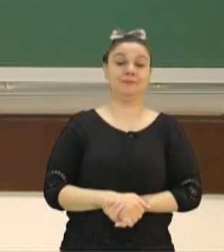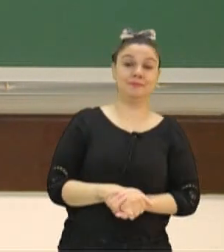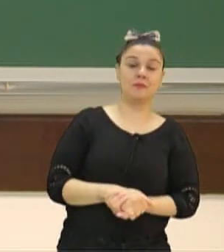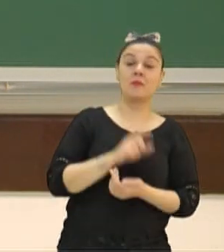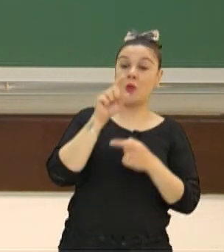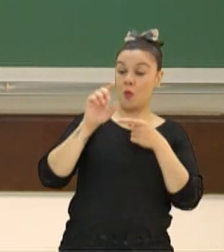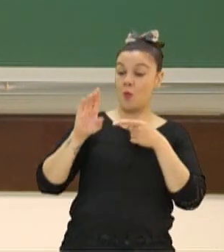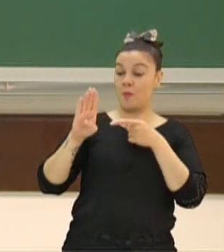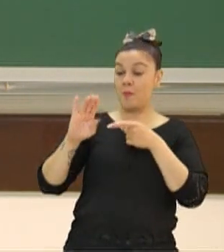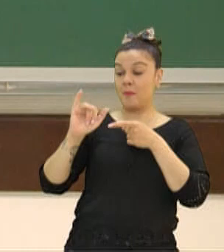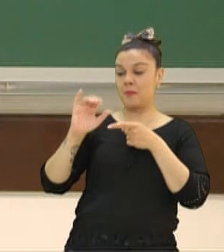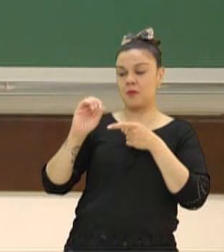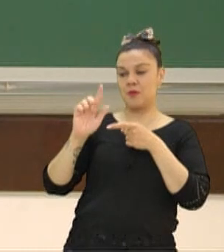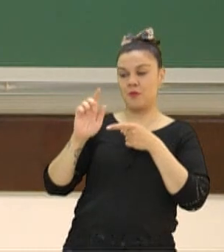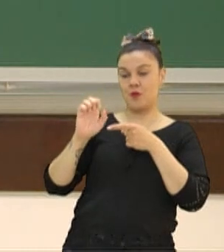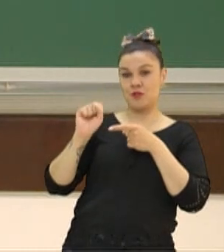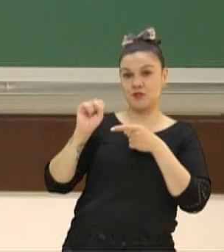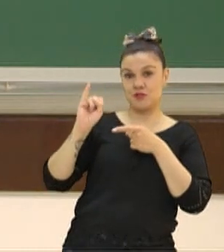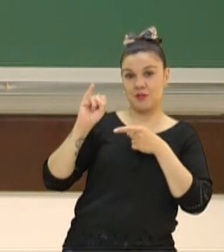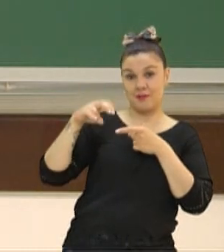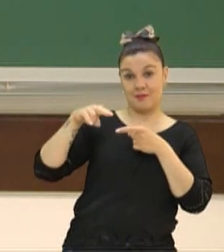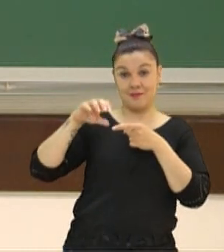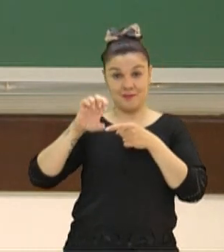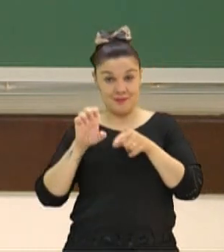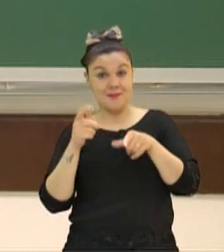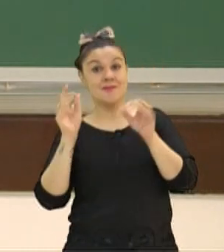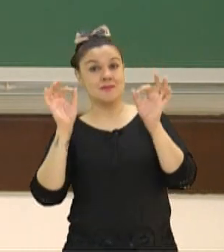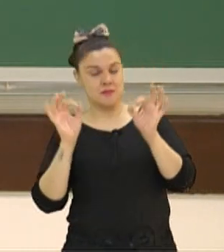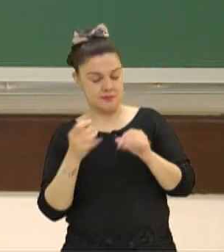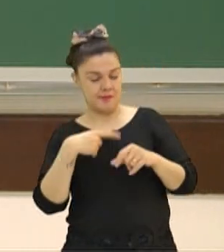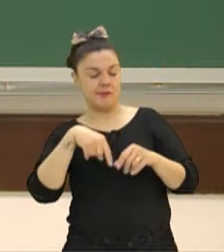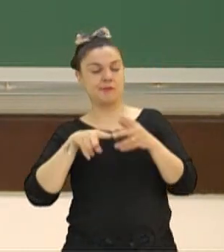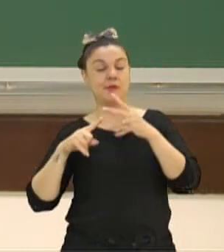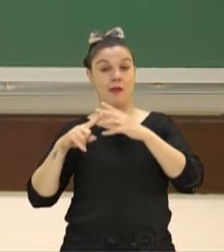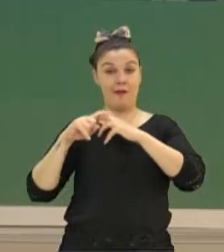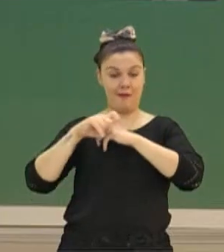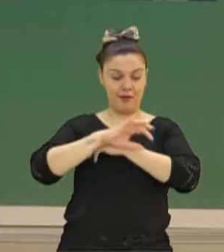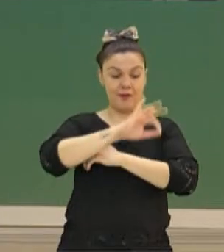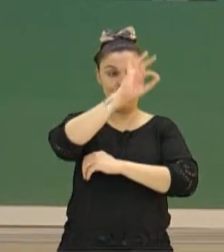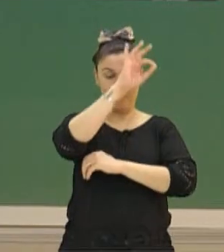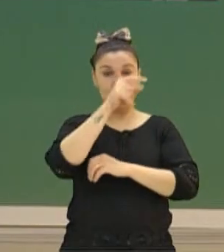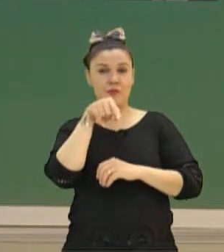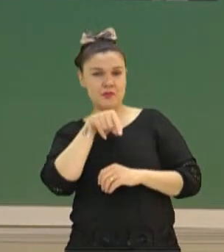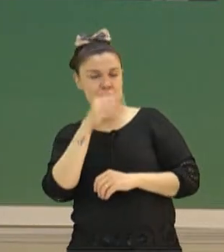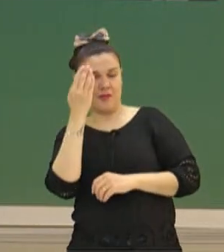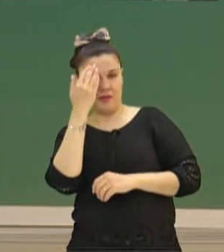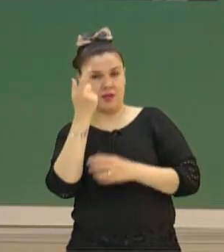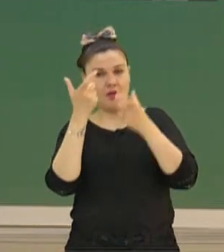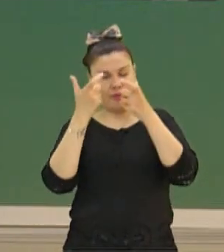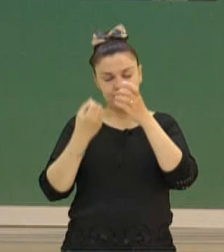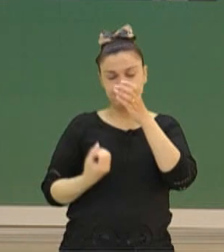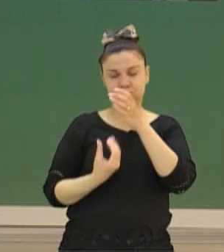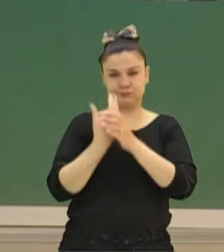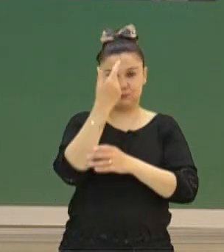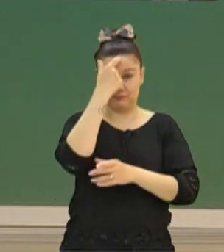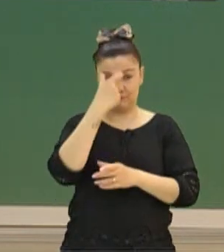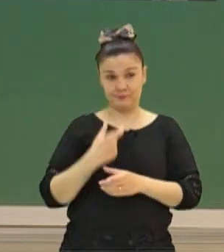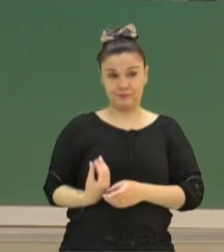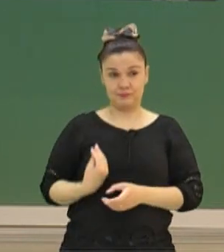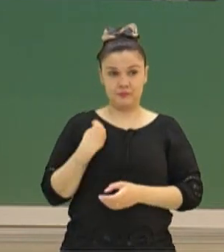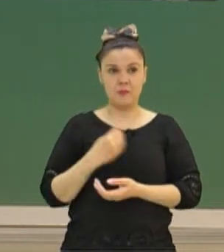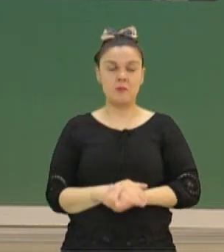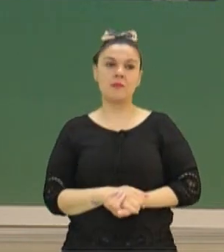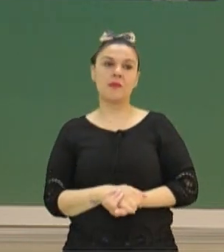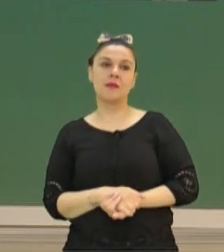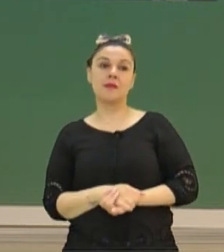da biogênese, que a gente vai ver agora, é que trata de você entender da onde surgem os seres vivos.